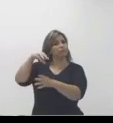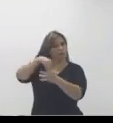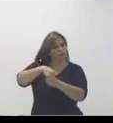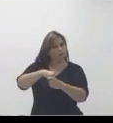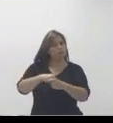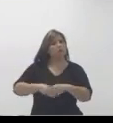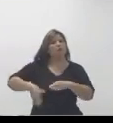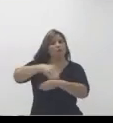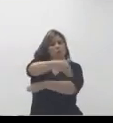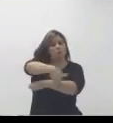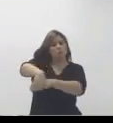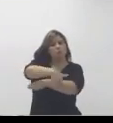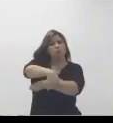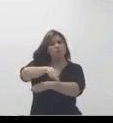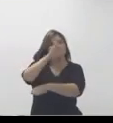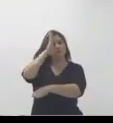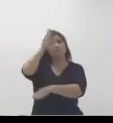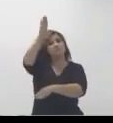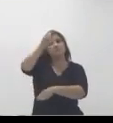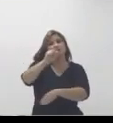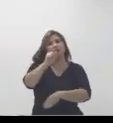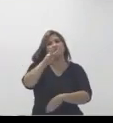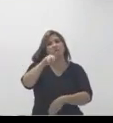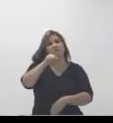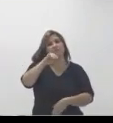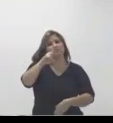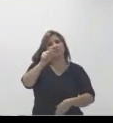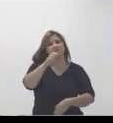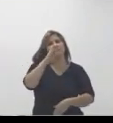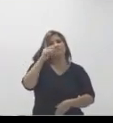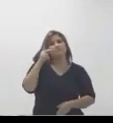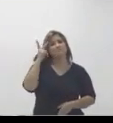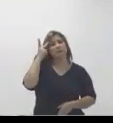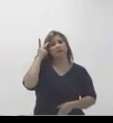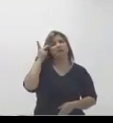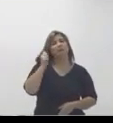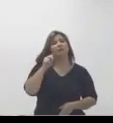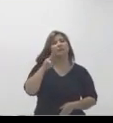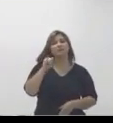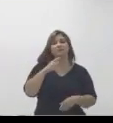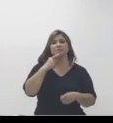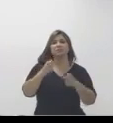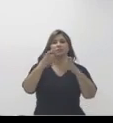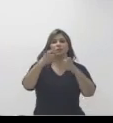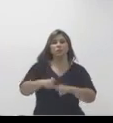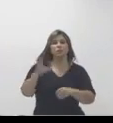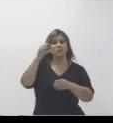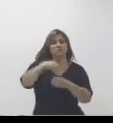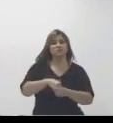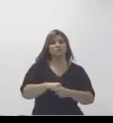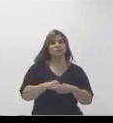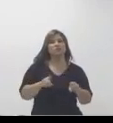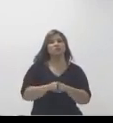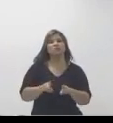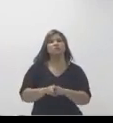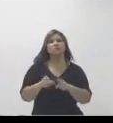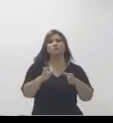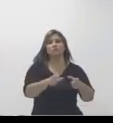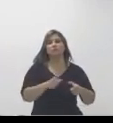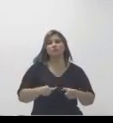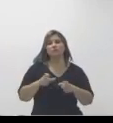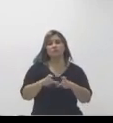integração social e quando essas pessoas retomam sua capacidade de disputa de território no sentido de ocupação de seus territórios